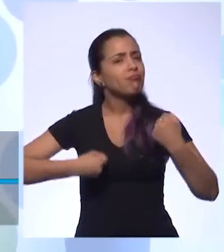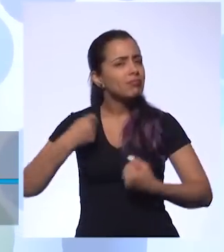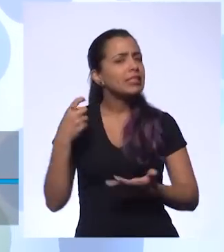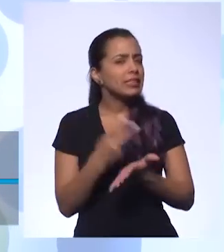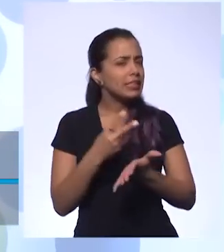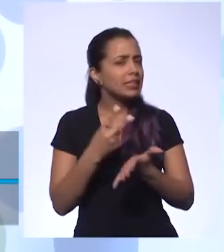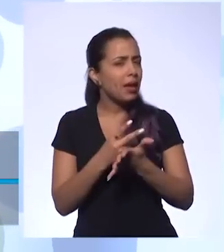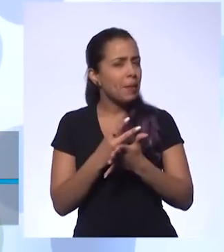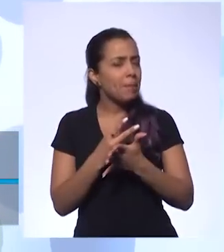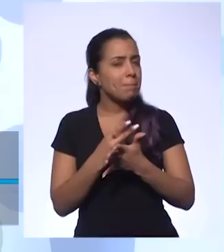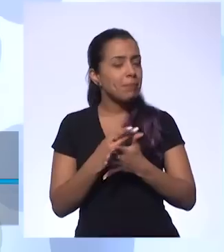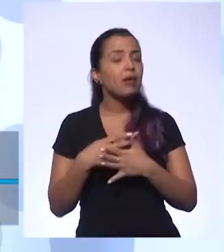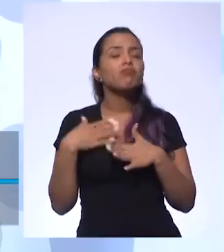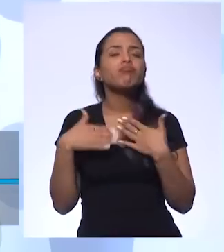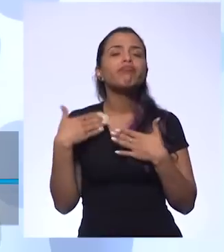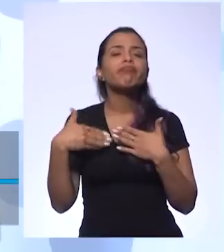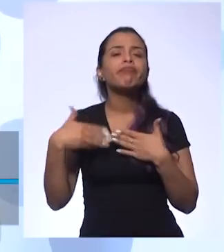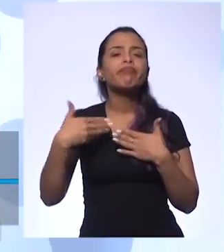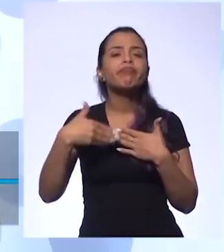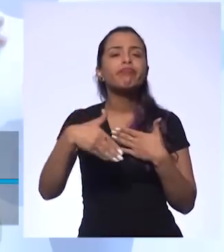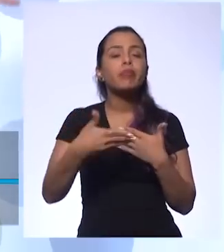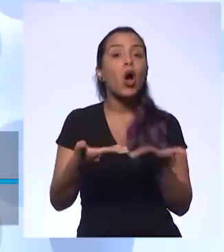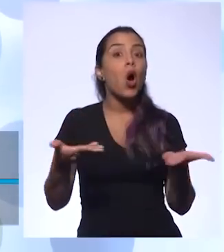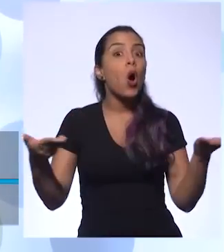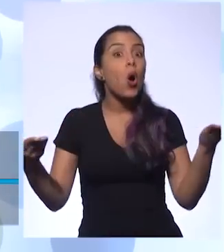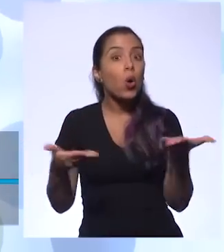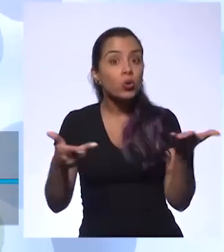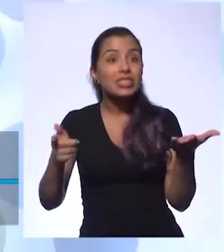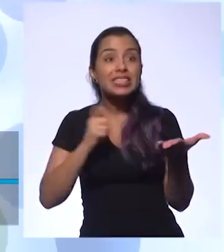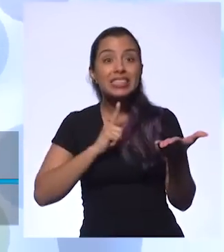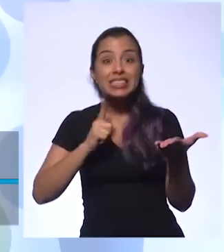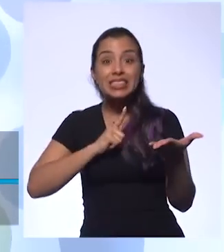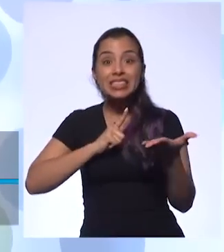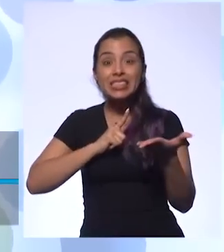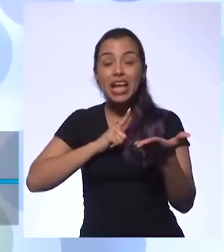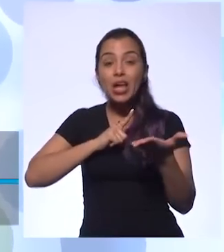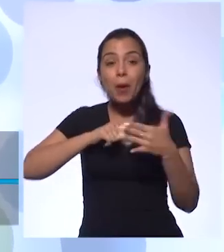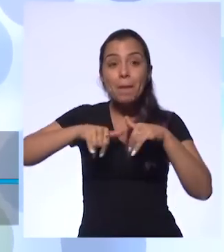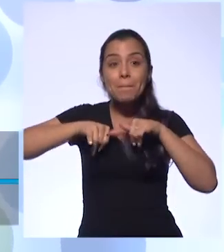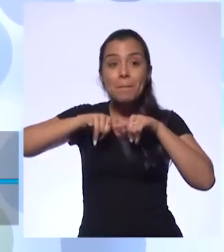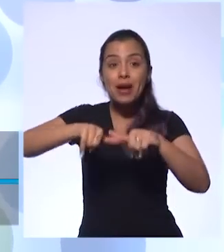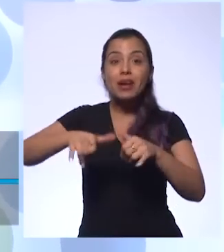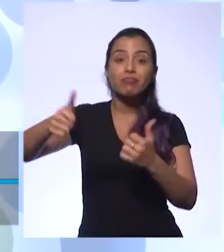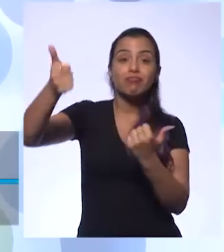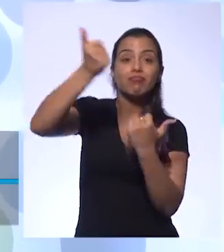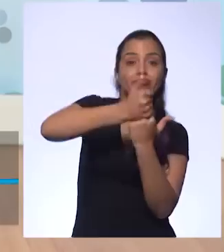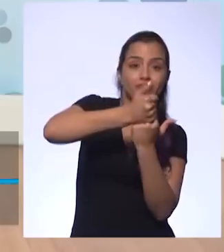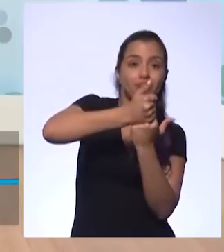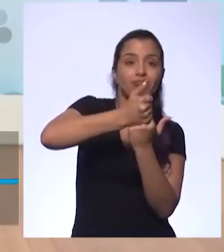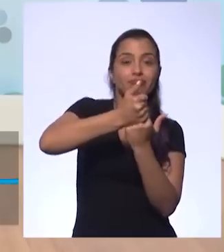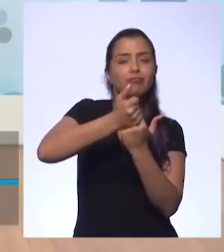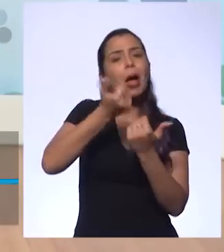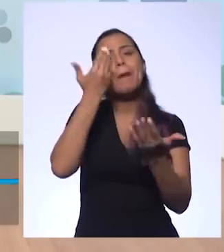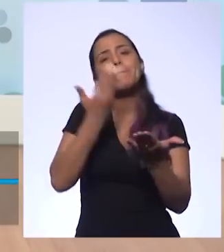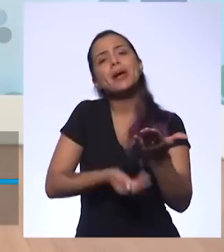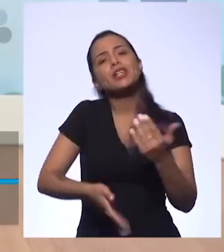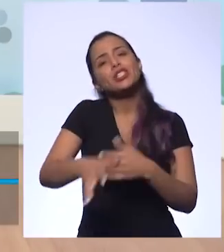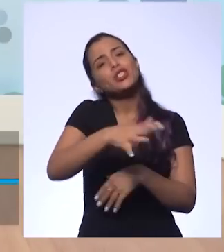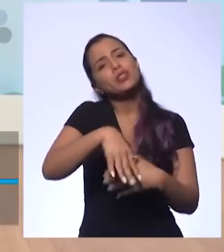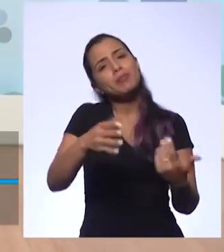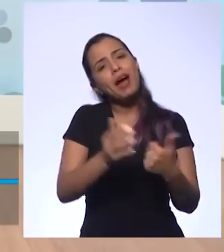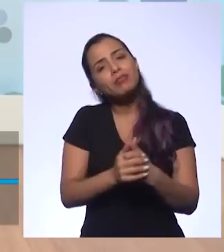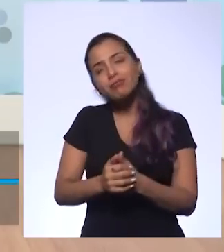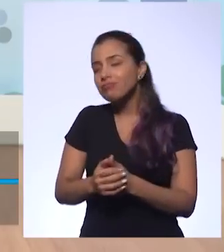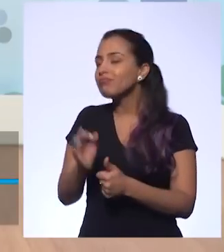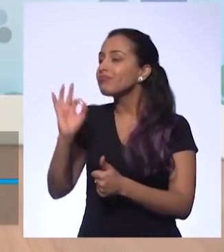campo. Passou um tempo, hoje tem um grande supermercado onde era esse campo. Lá, tá vendo? Perdi o É, espaço. perdeu.